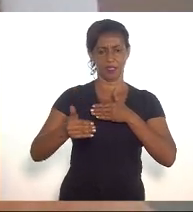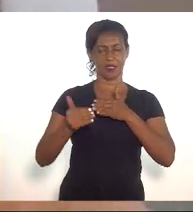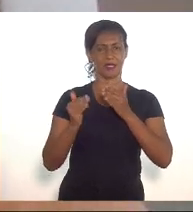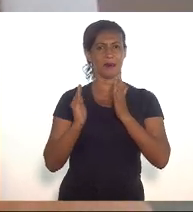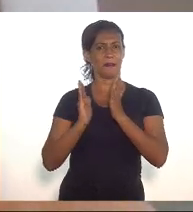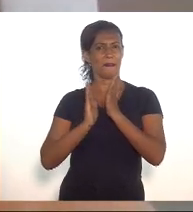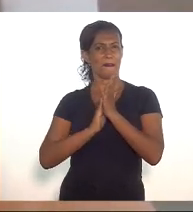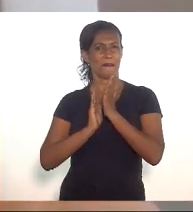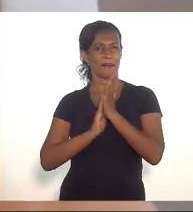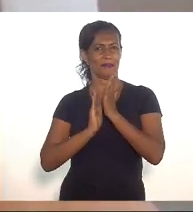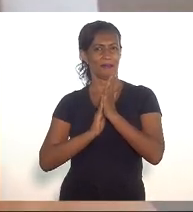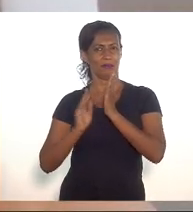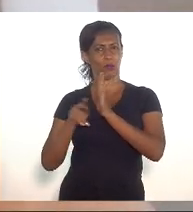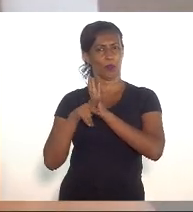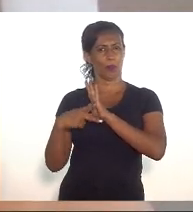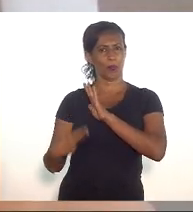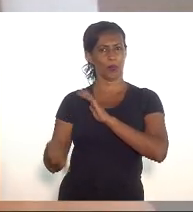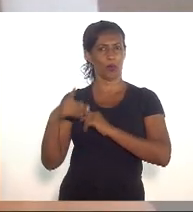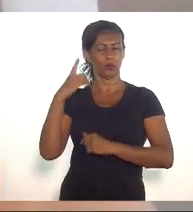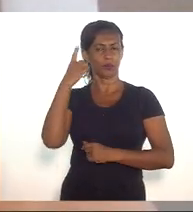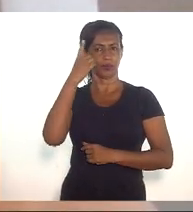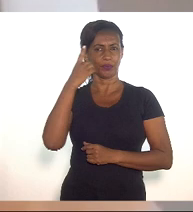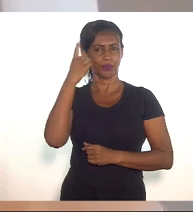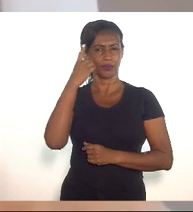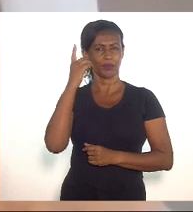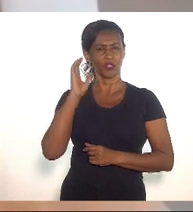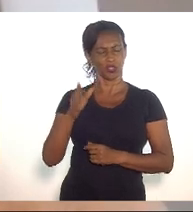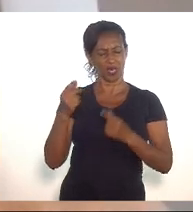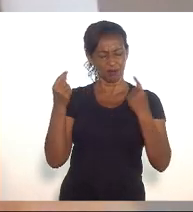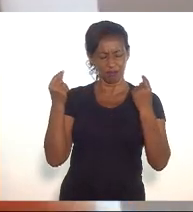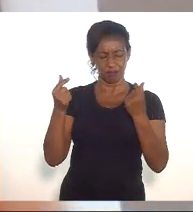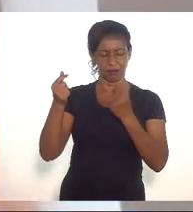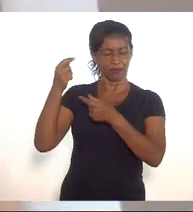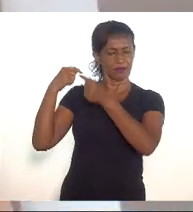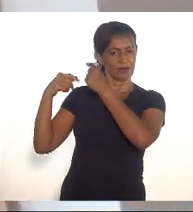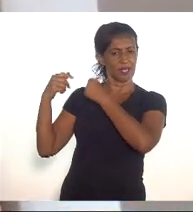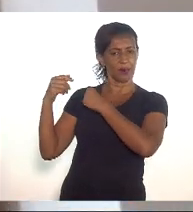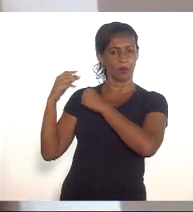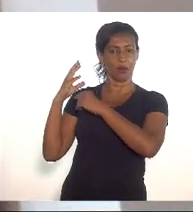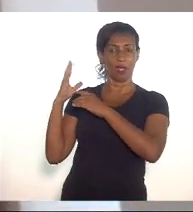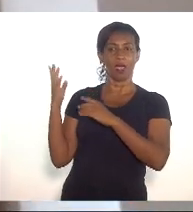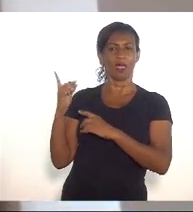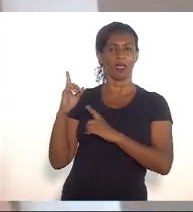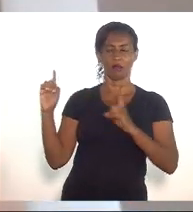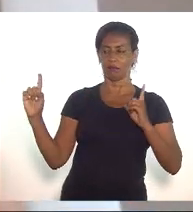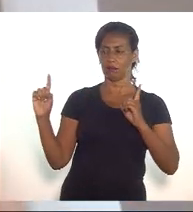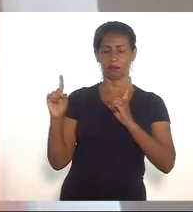senhores e que vem sendo aprimorado há muito tempo, é a aproximação